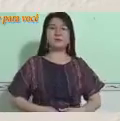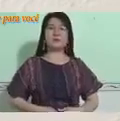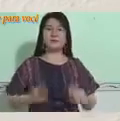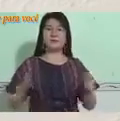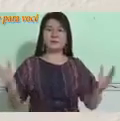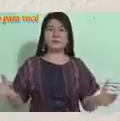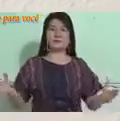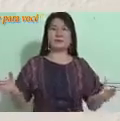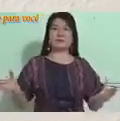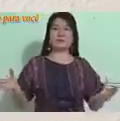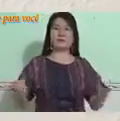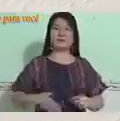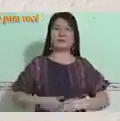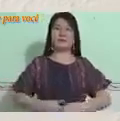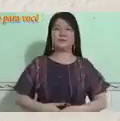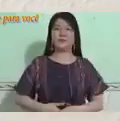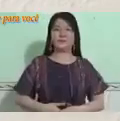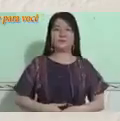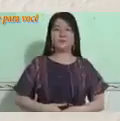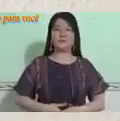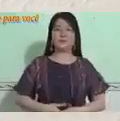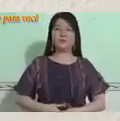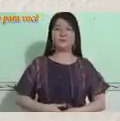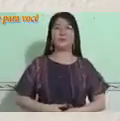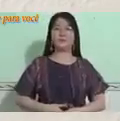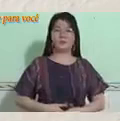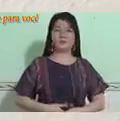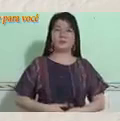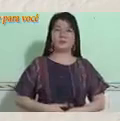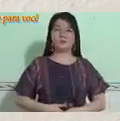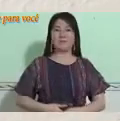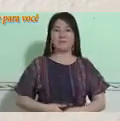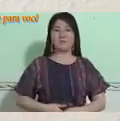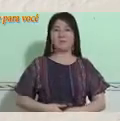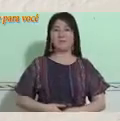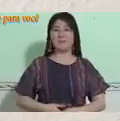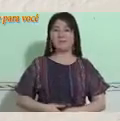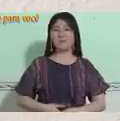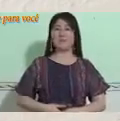VEJMELHORCOMOIDNTIFCARCOMPORTAMNTOSSUICIDA e como lidar.